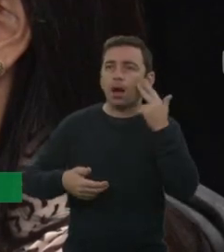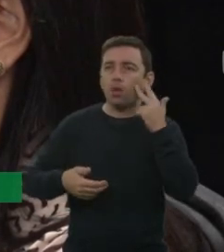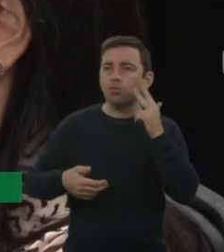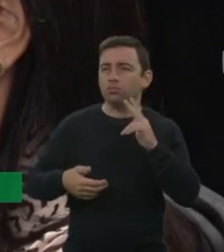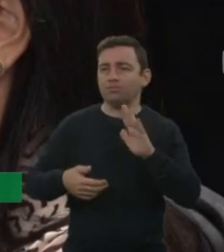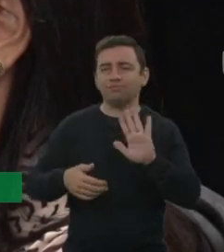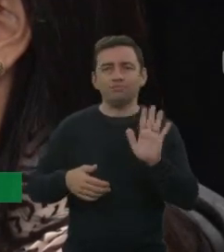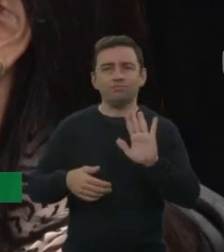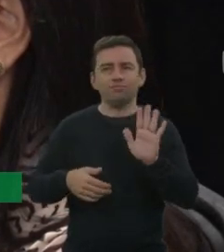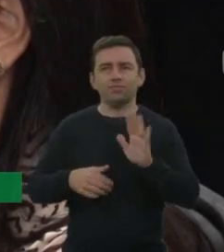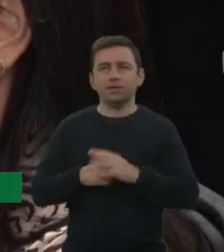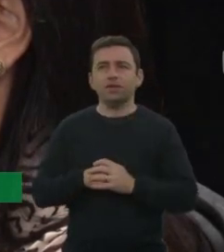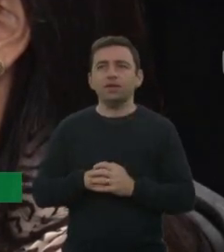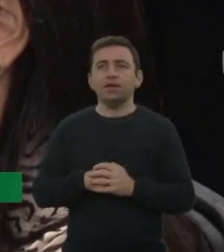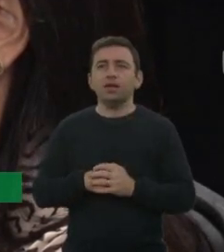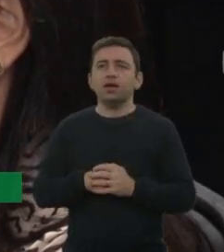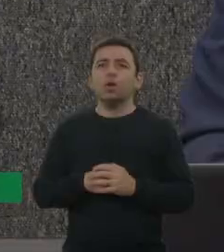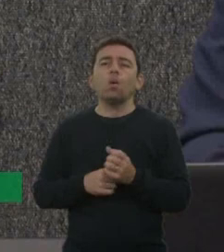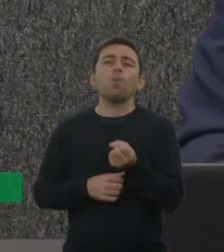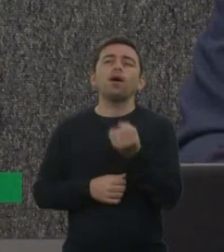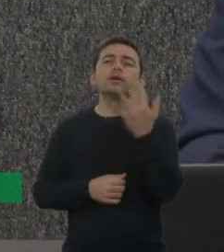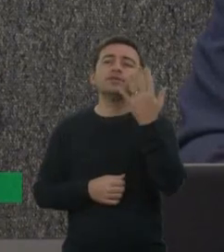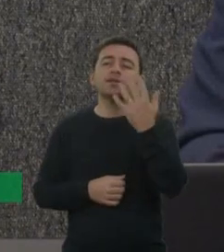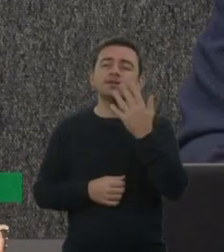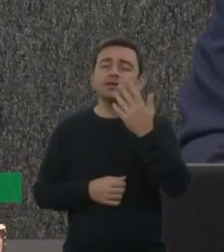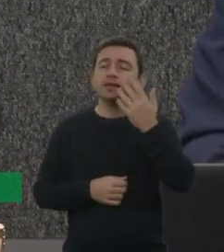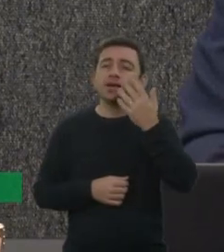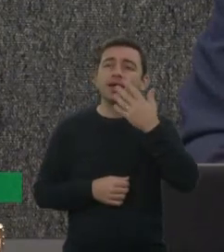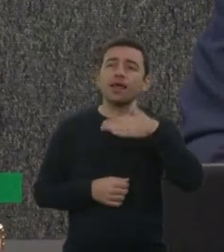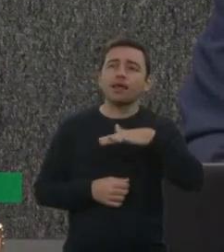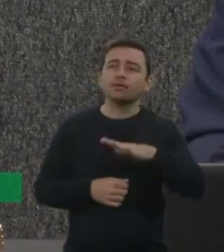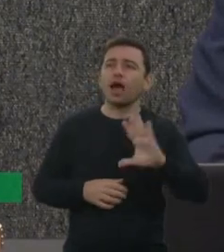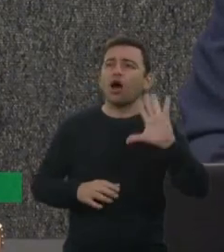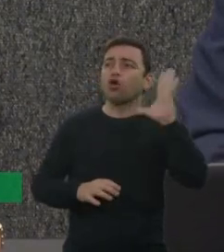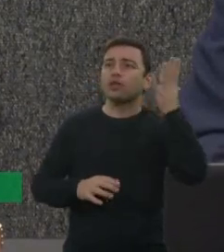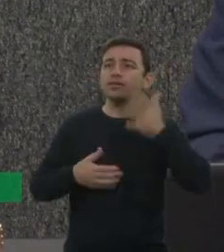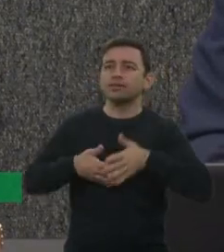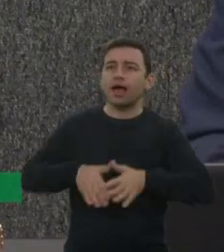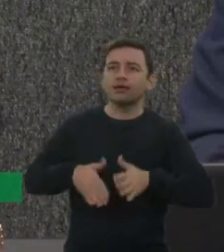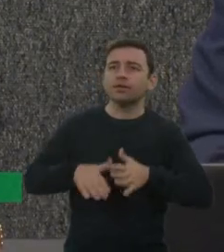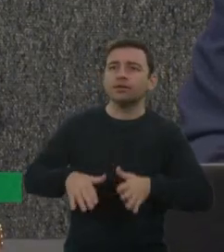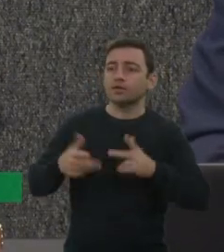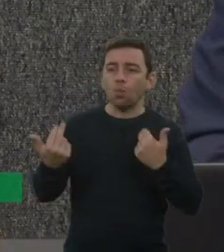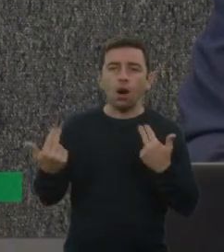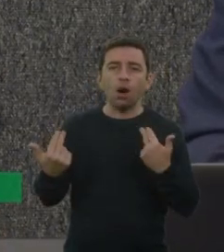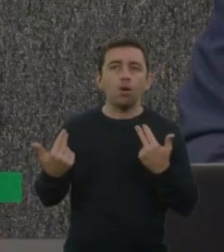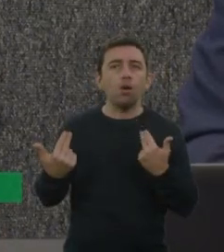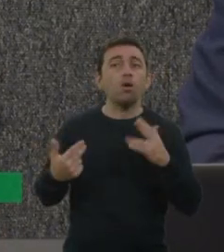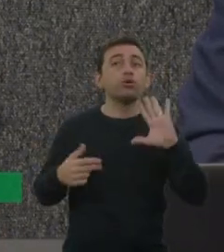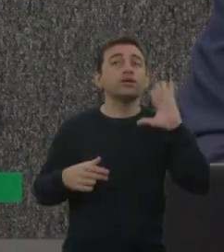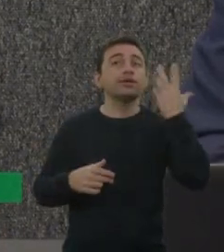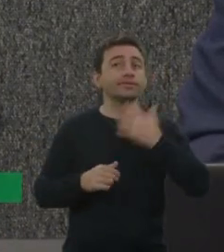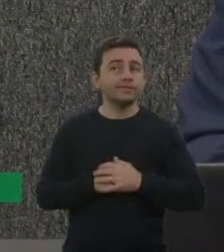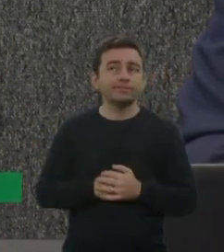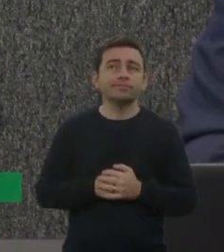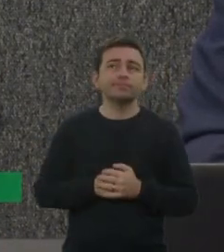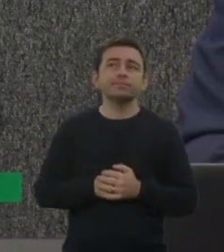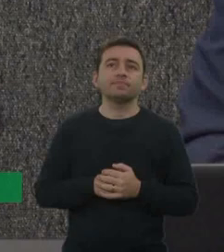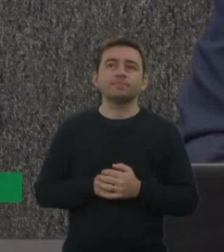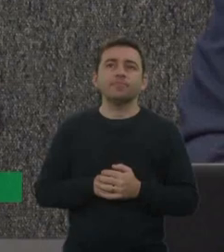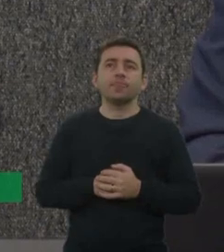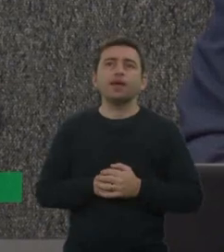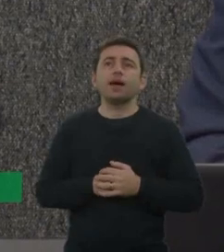E quantas crianças nós temos que nascem ainda nessas condições? Então, e uma